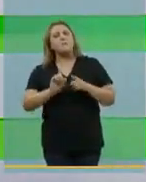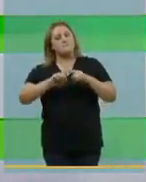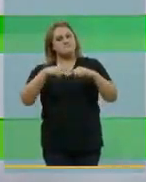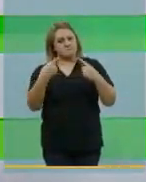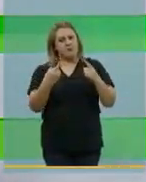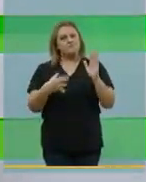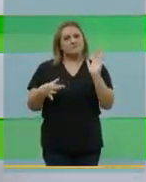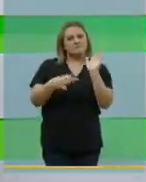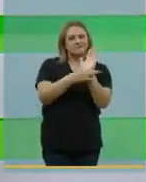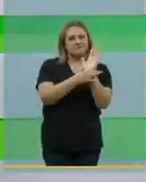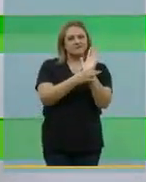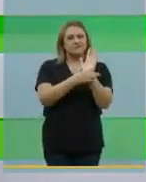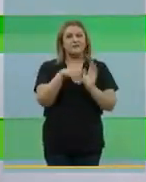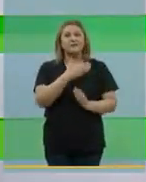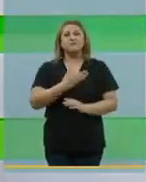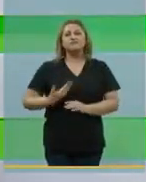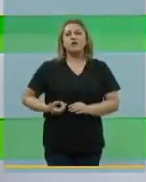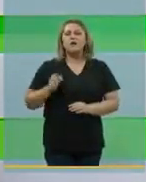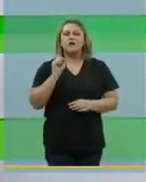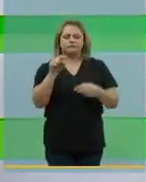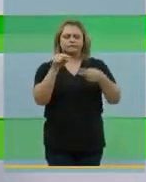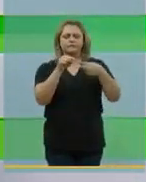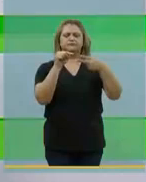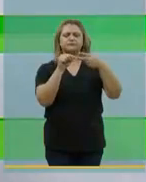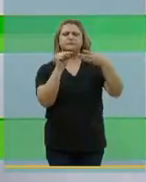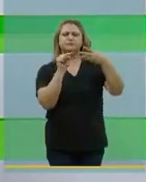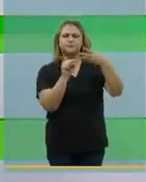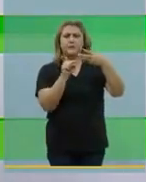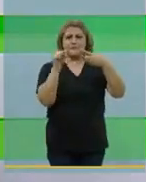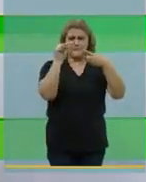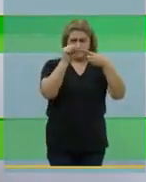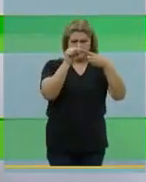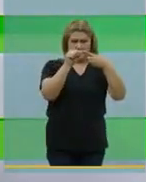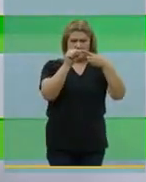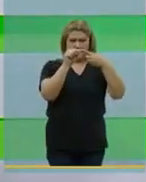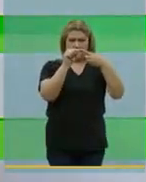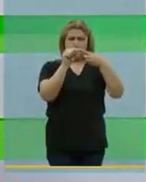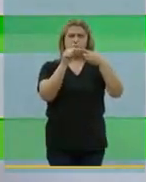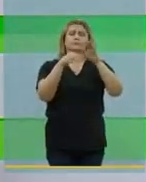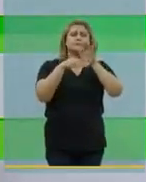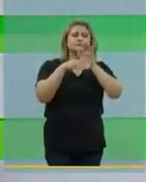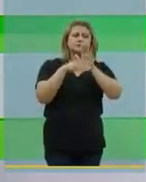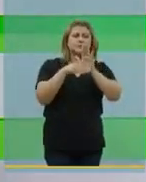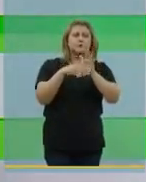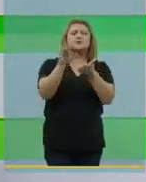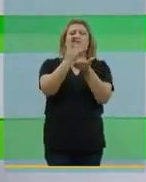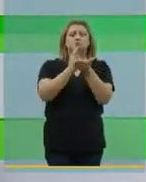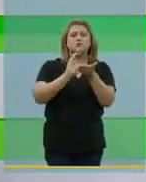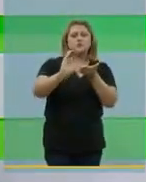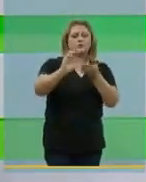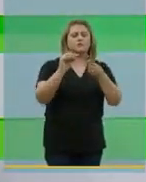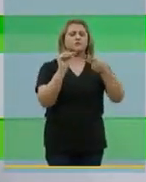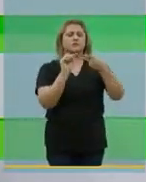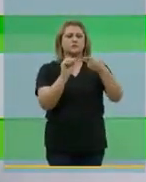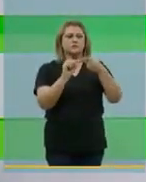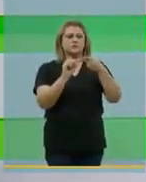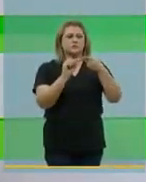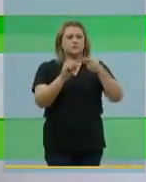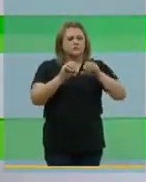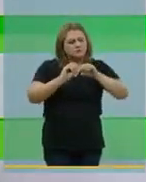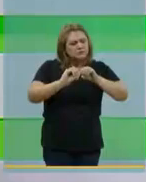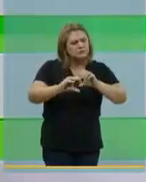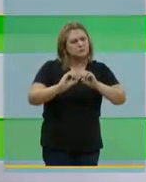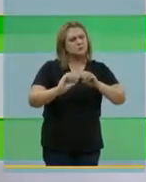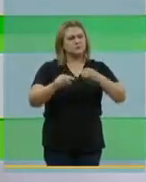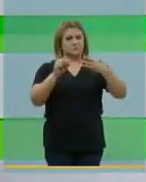elenca três itens fundamentais financiamento capacitação e indução de políticas corretas no